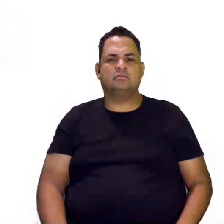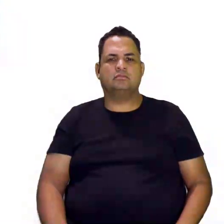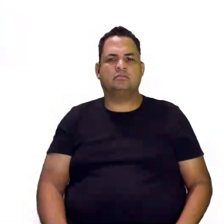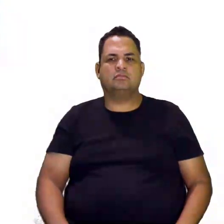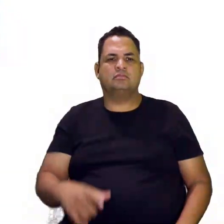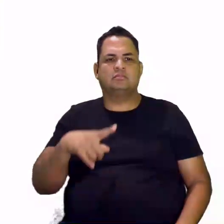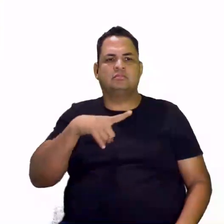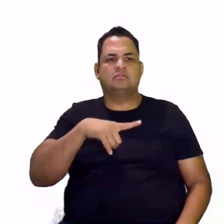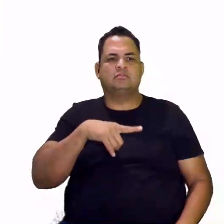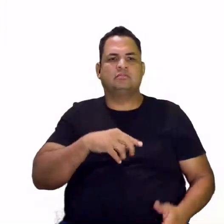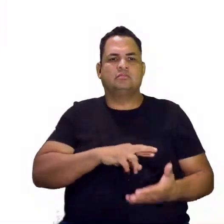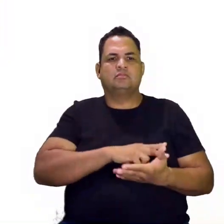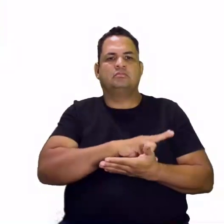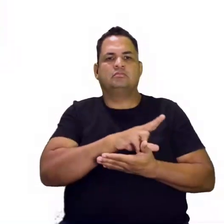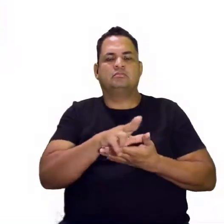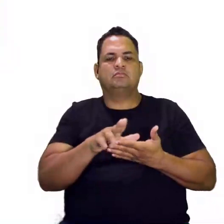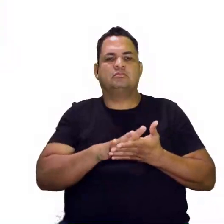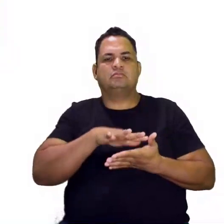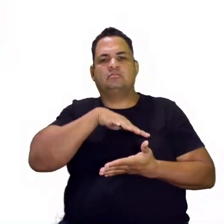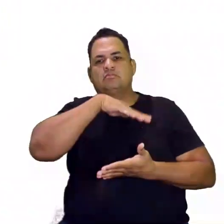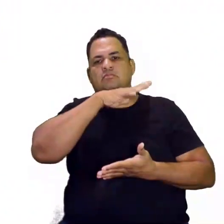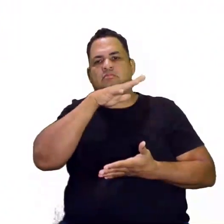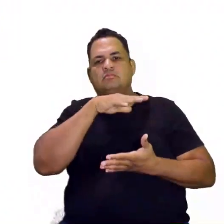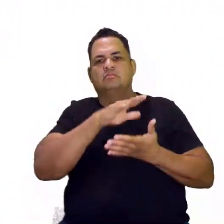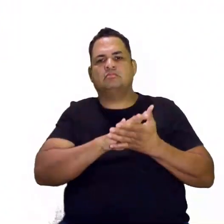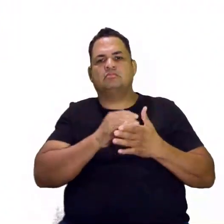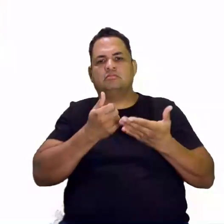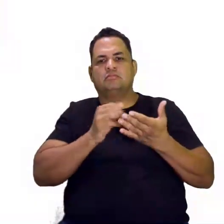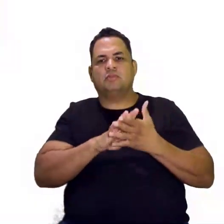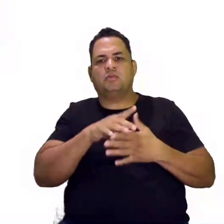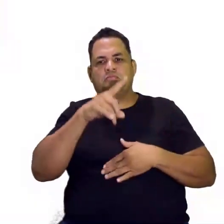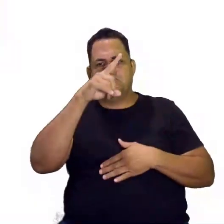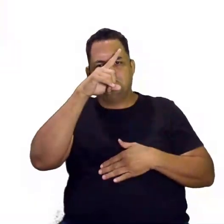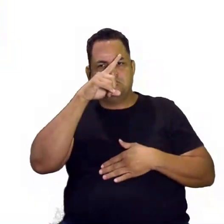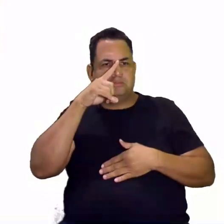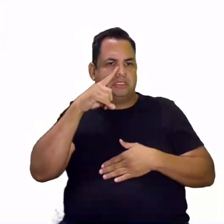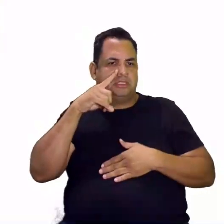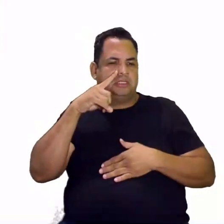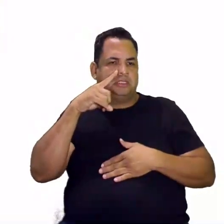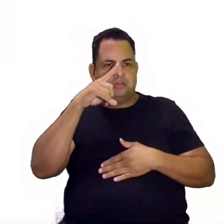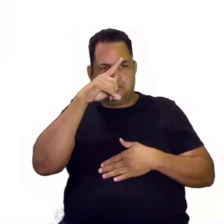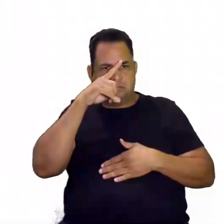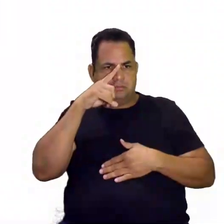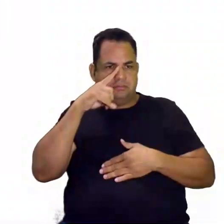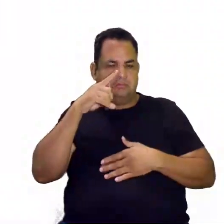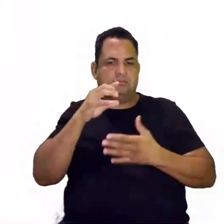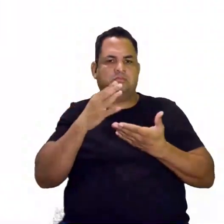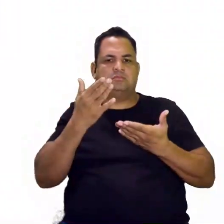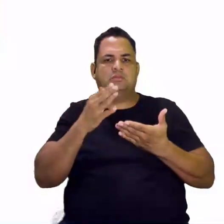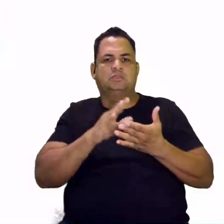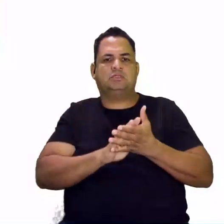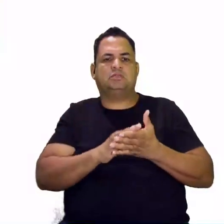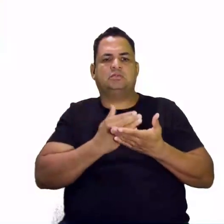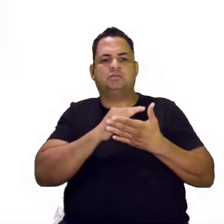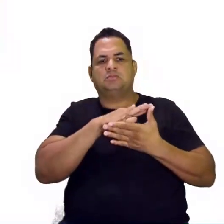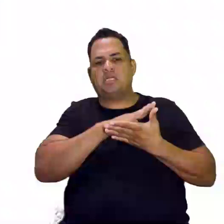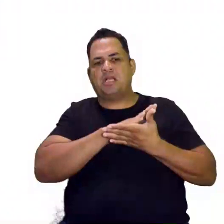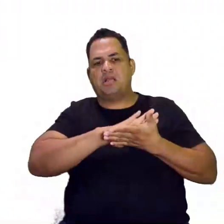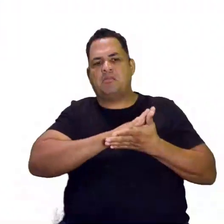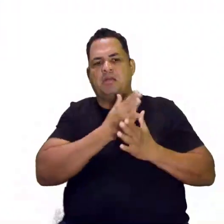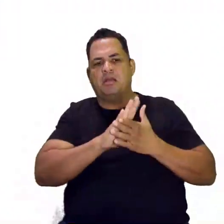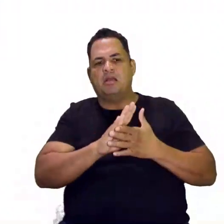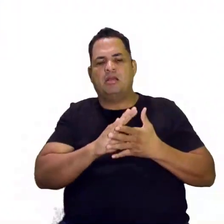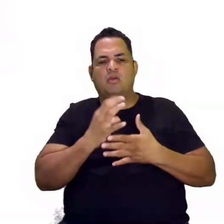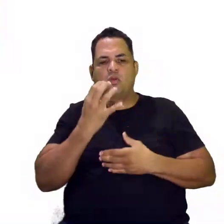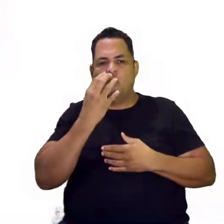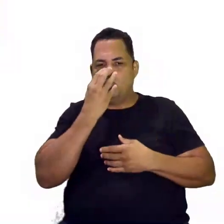Existem diversos animais que estão em perigo de extinção, como o nosso lobinho-guará, lindo, maravilhoso, né,